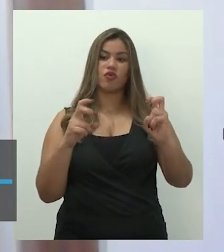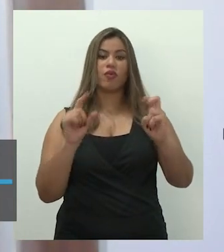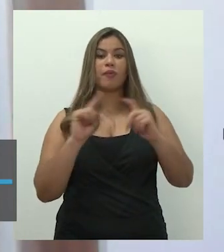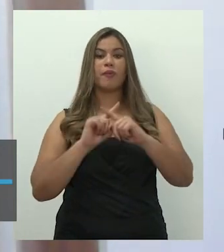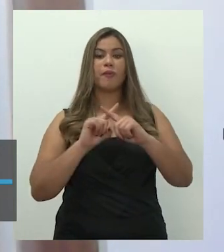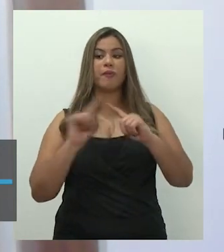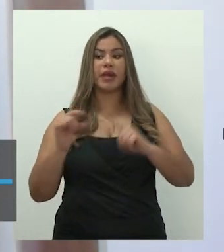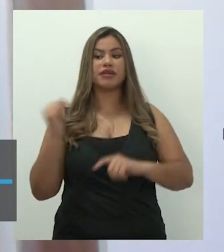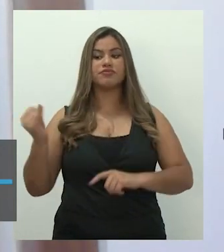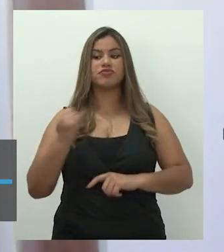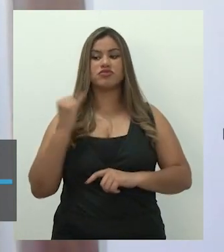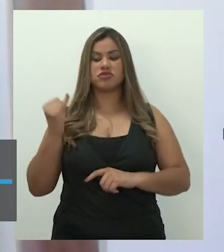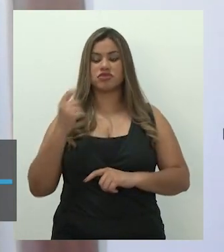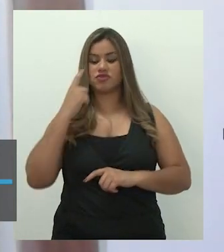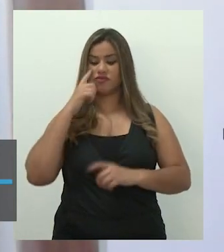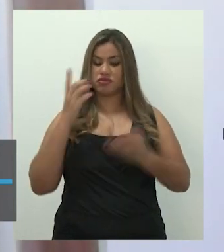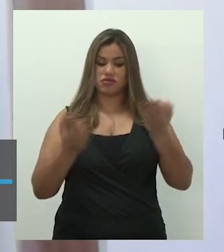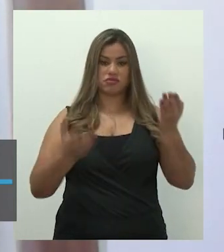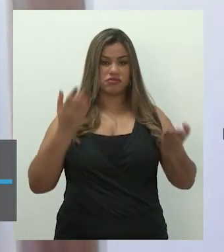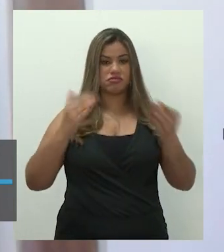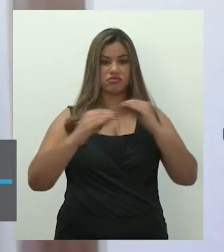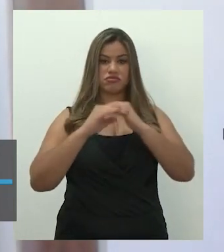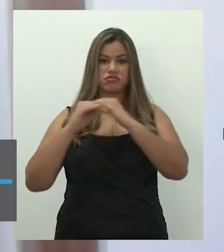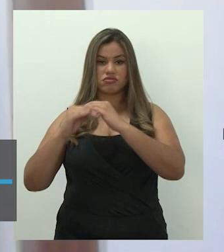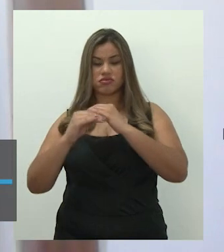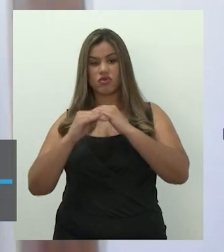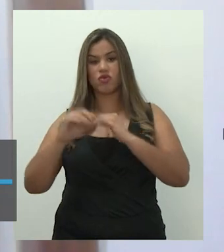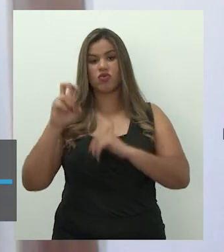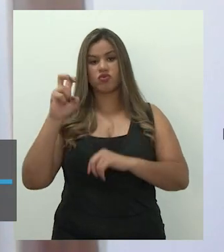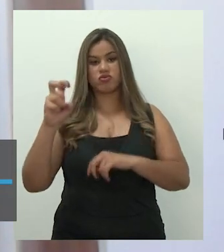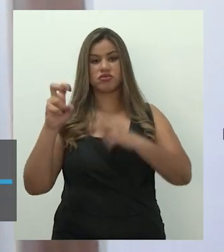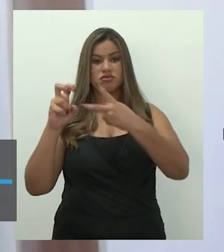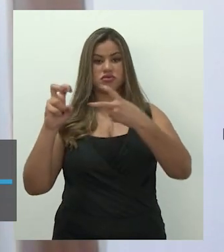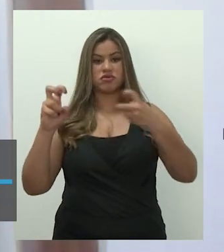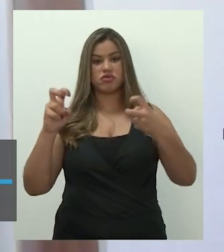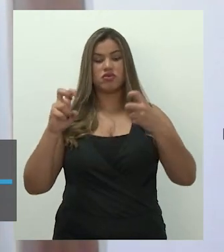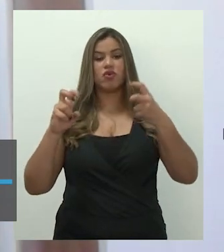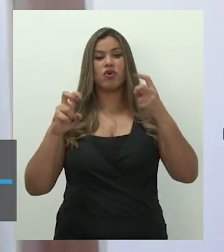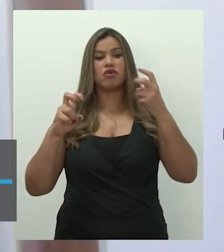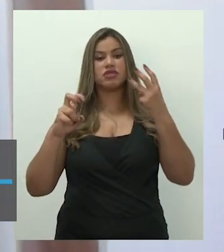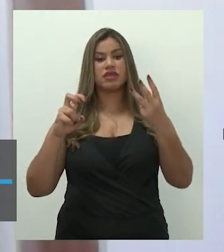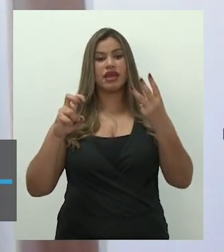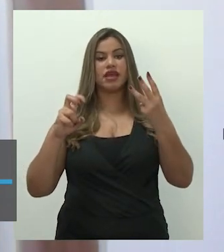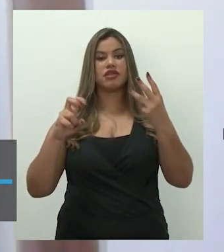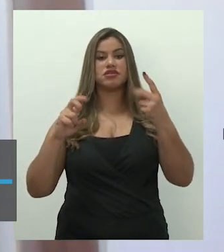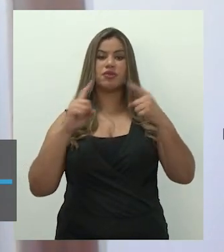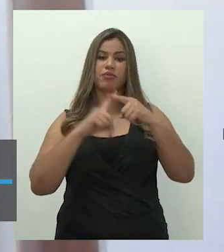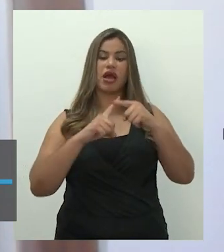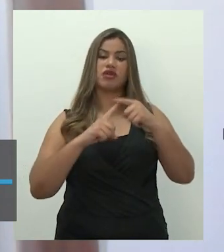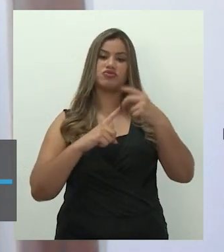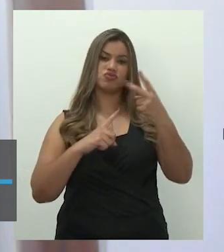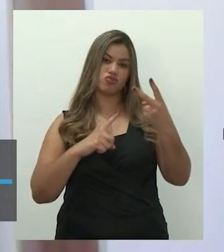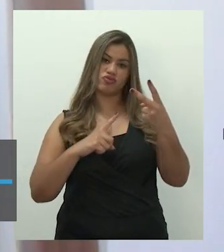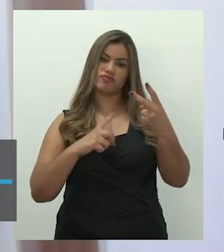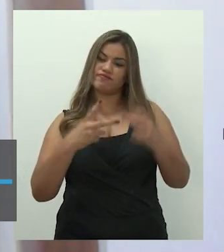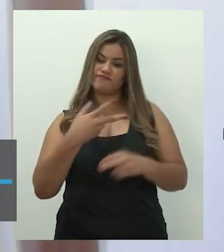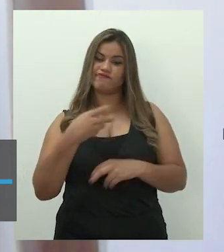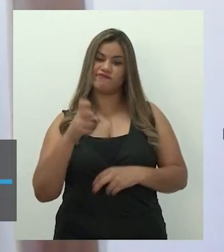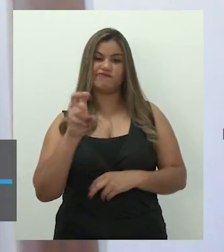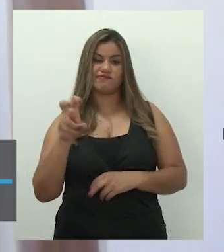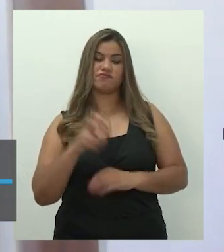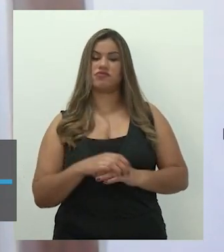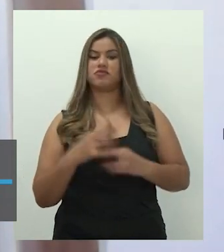ele fazer essas equivalências, né? O 5 também é igual a 3 mais 2. E é exatamente o sinal de igual